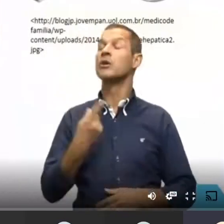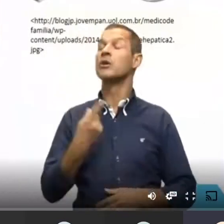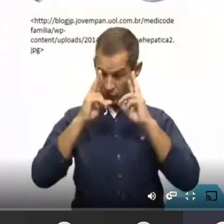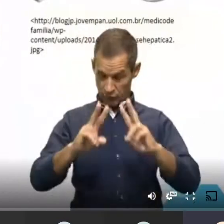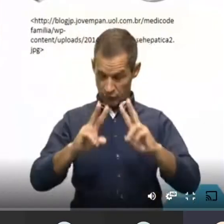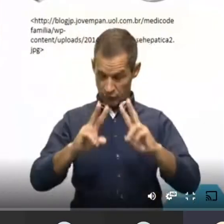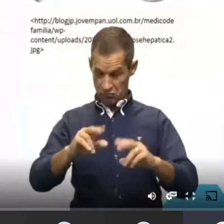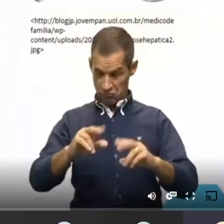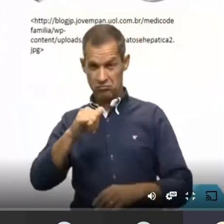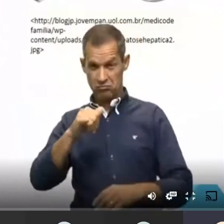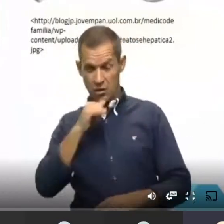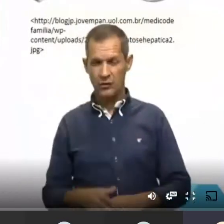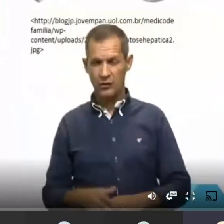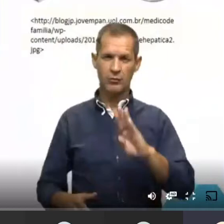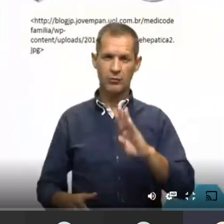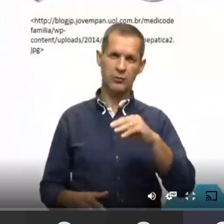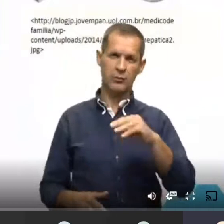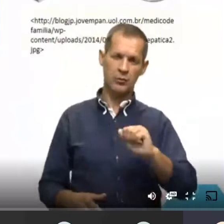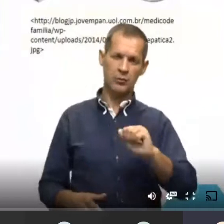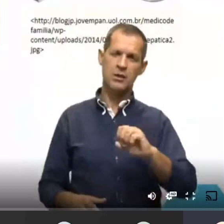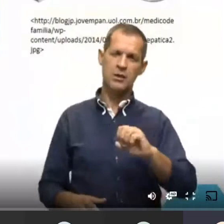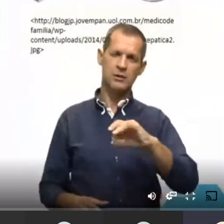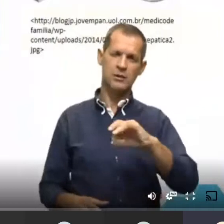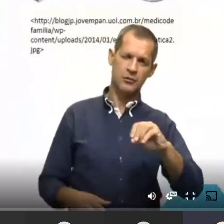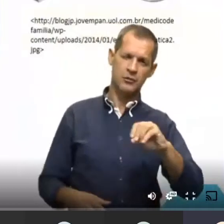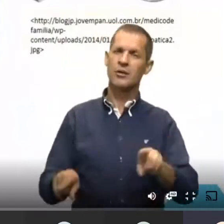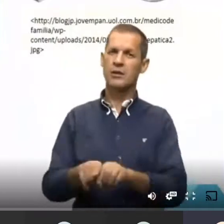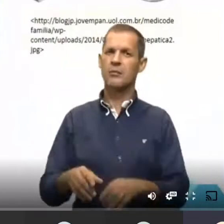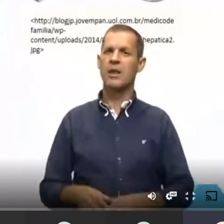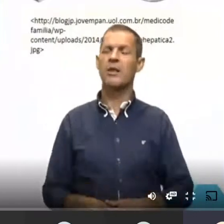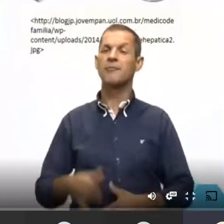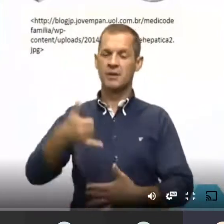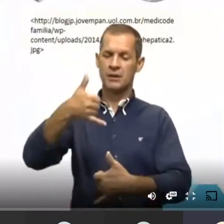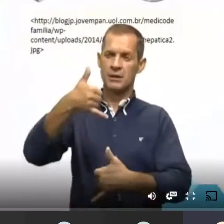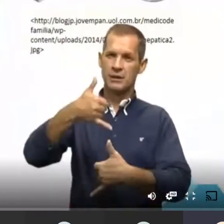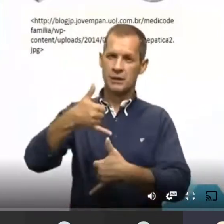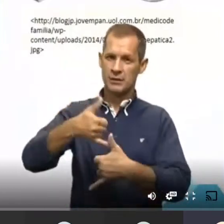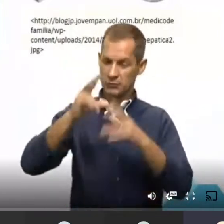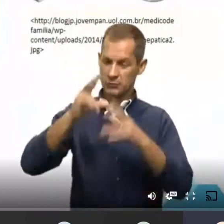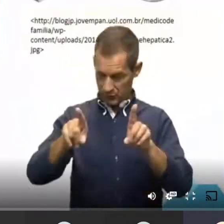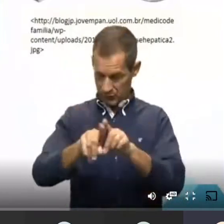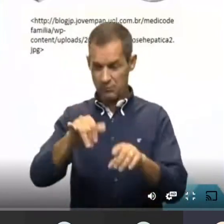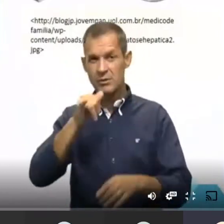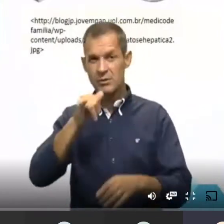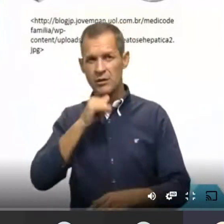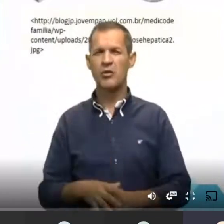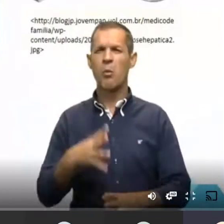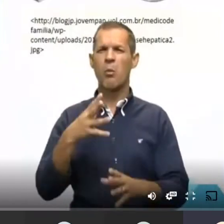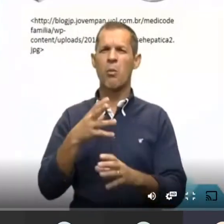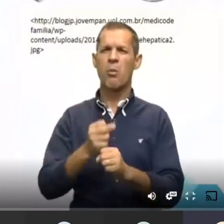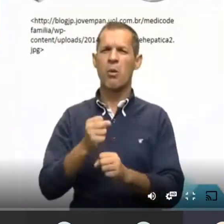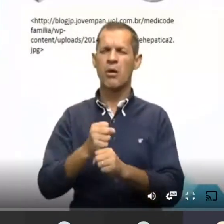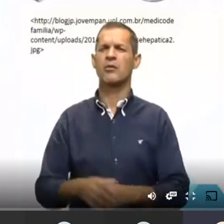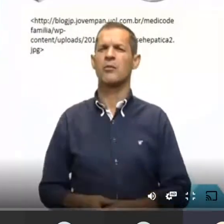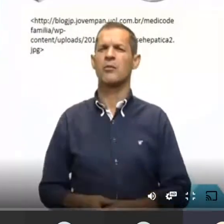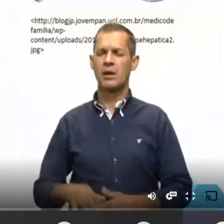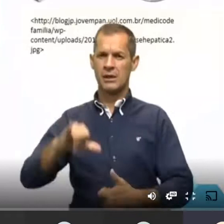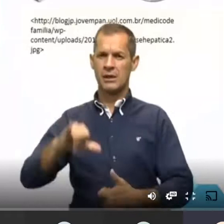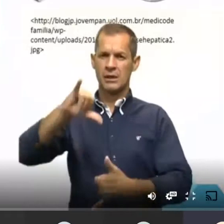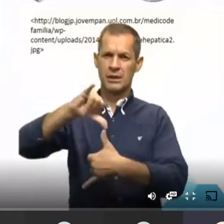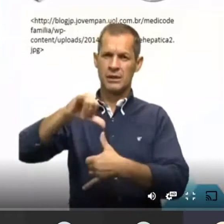que a gente viu aqui no caso da bomba de sódio e potássio, lipídios, como a gente viu no caso do acúmulo